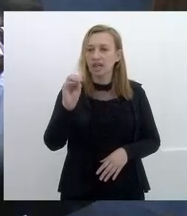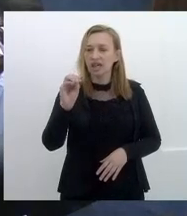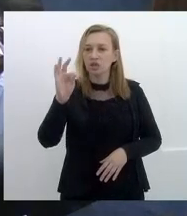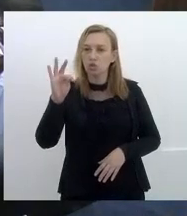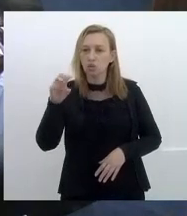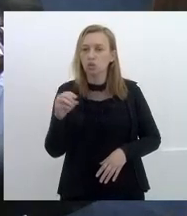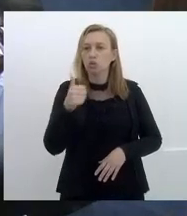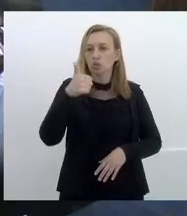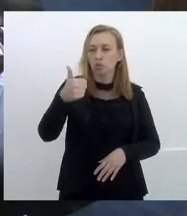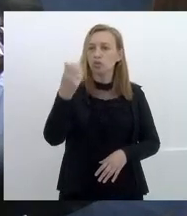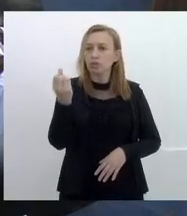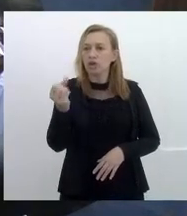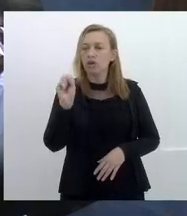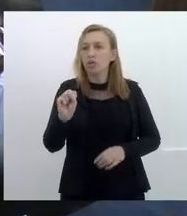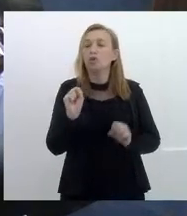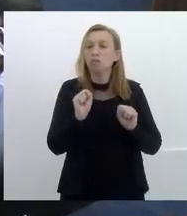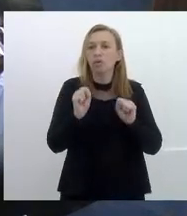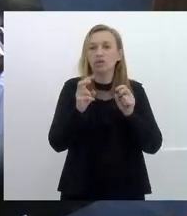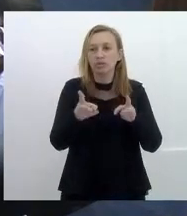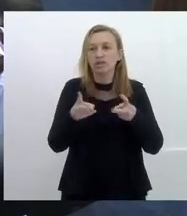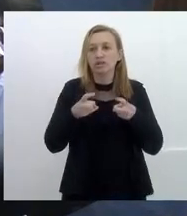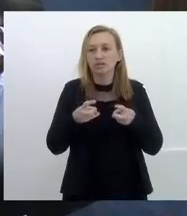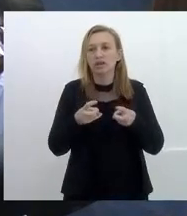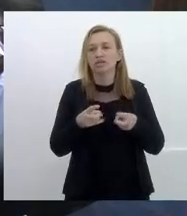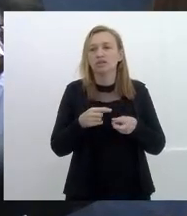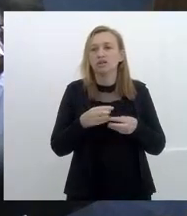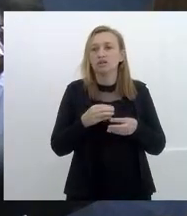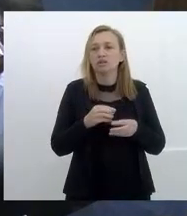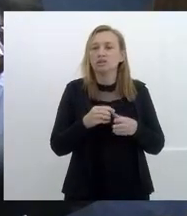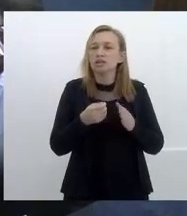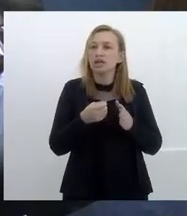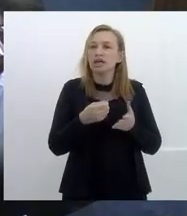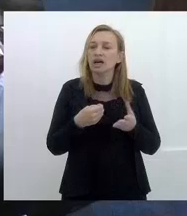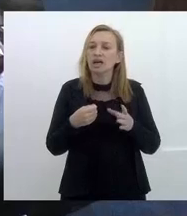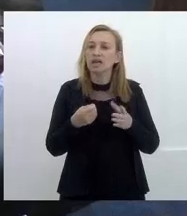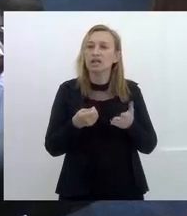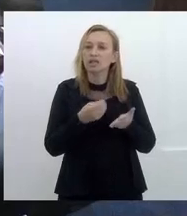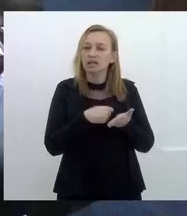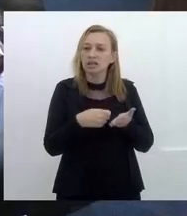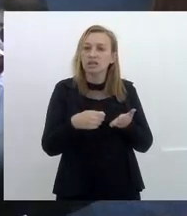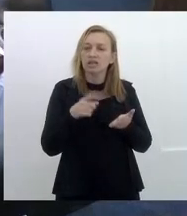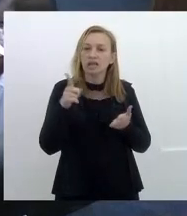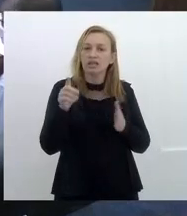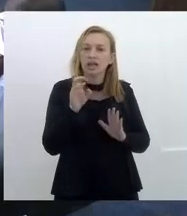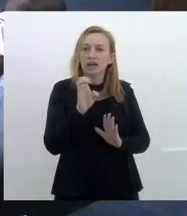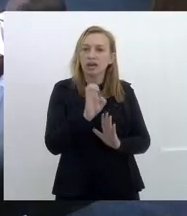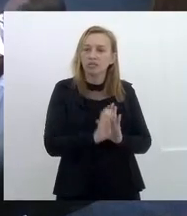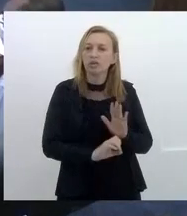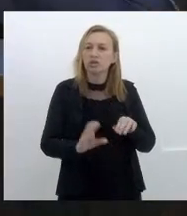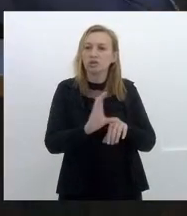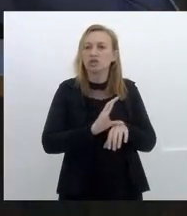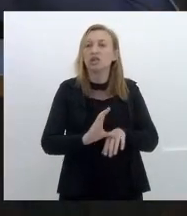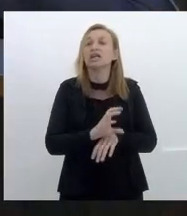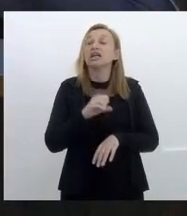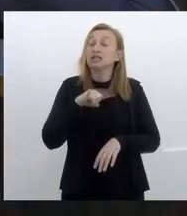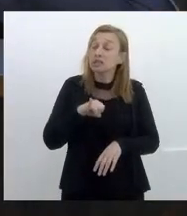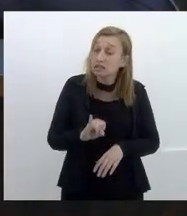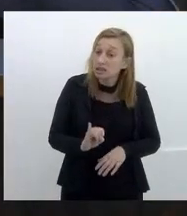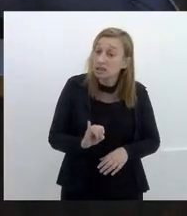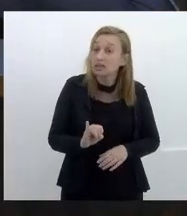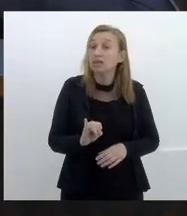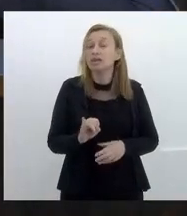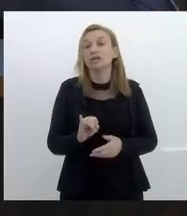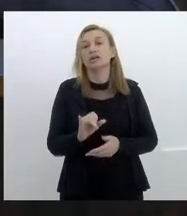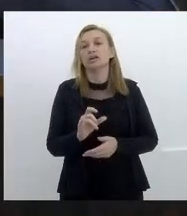pode pode observar porque a gente teve que colocar lá é o que tá na era condicional caso venha ter